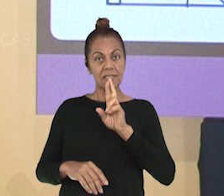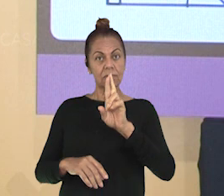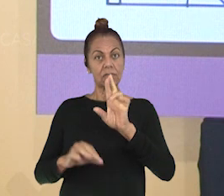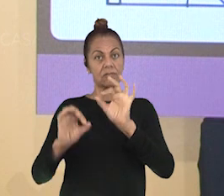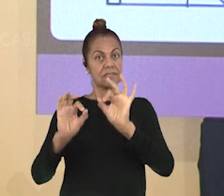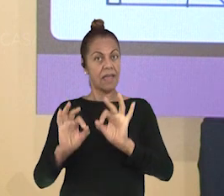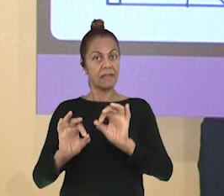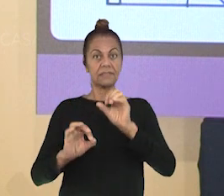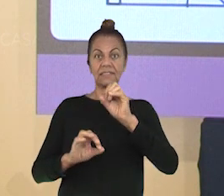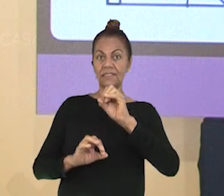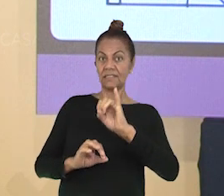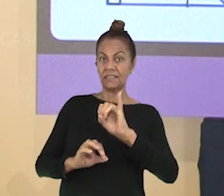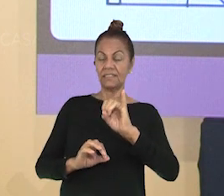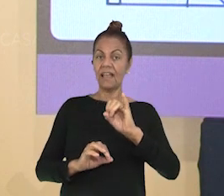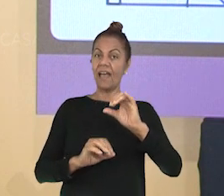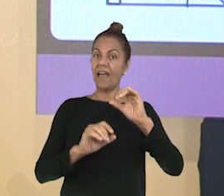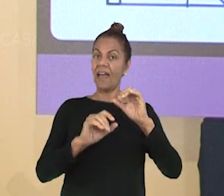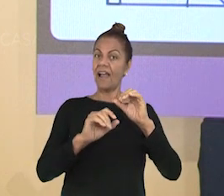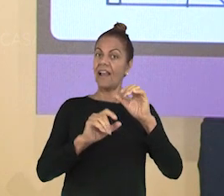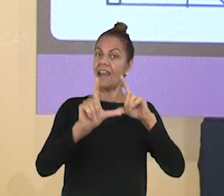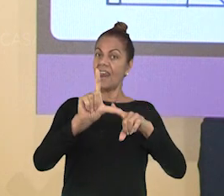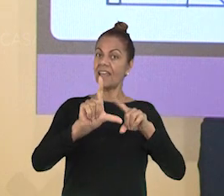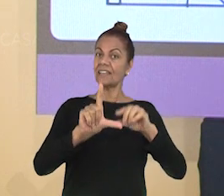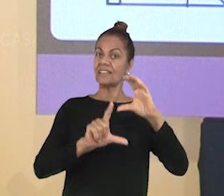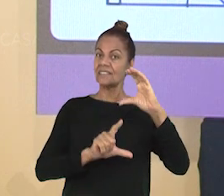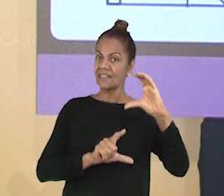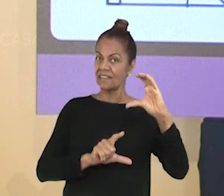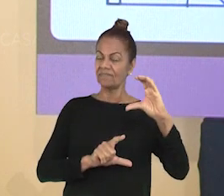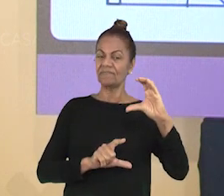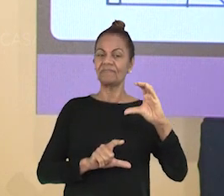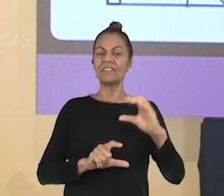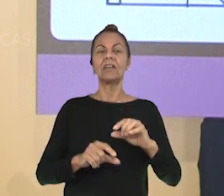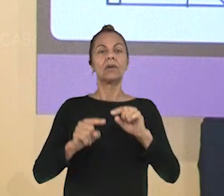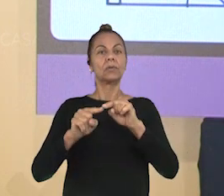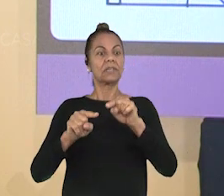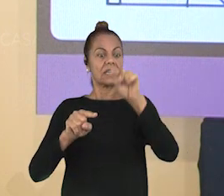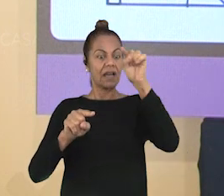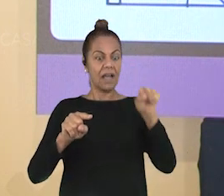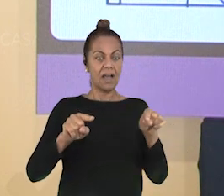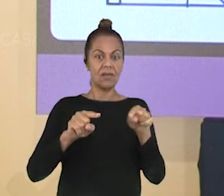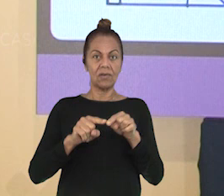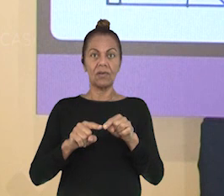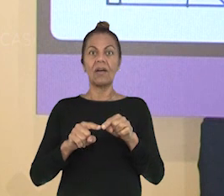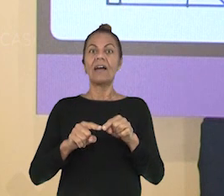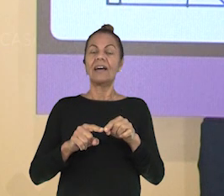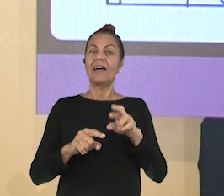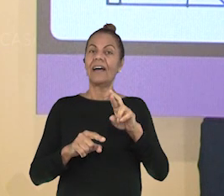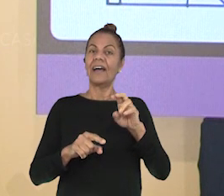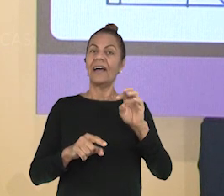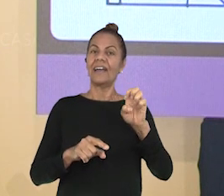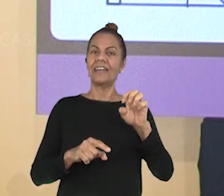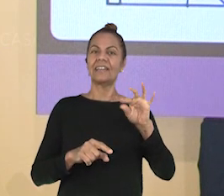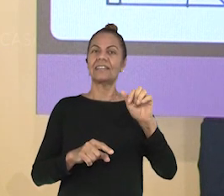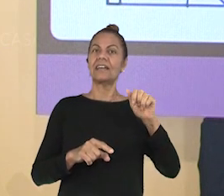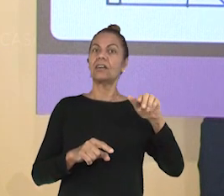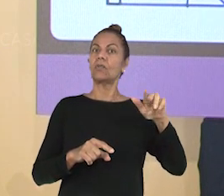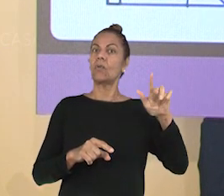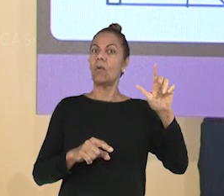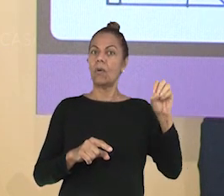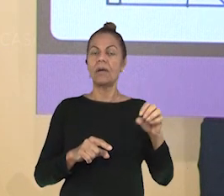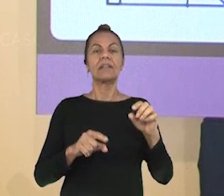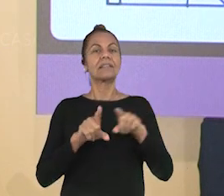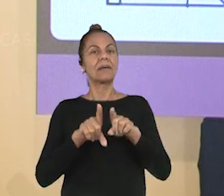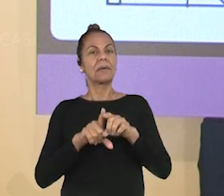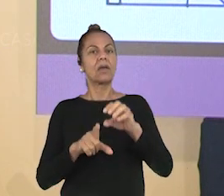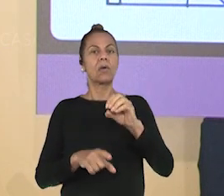bem. Você respondeu corretamente se você respondeu a letra C. Um triângulo retângulo e um